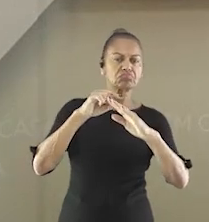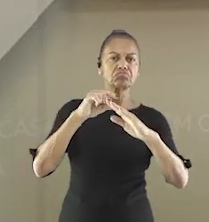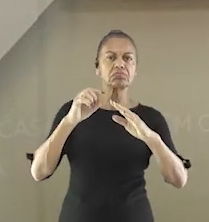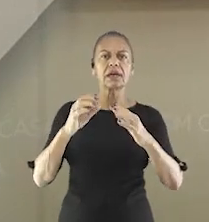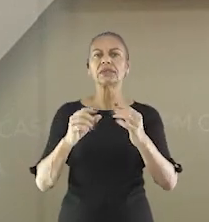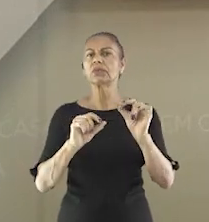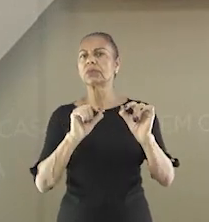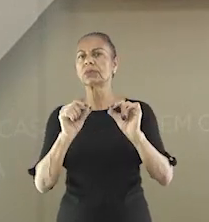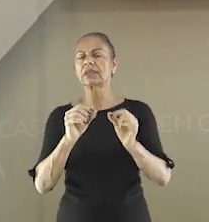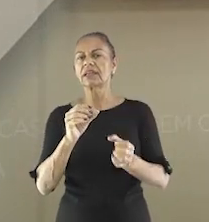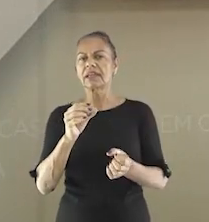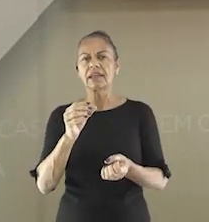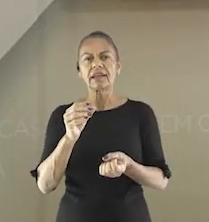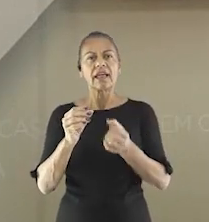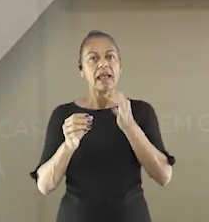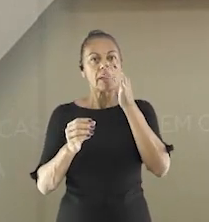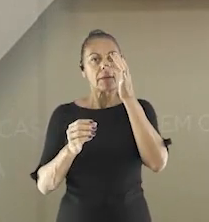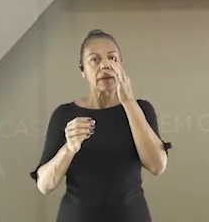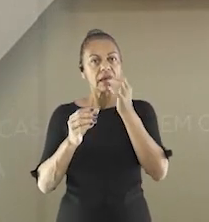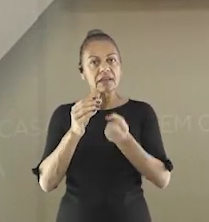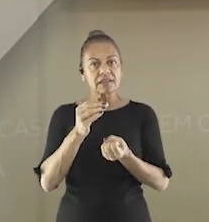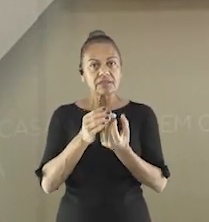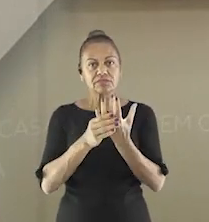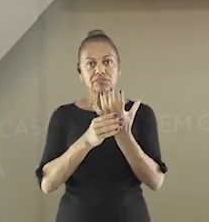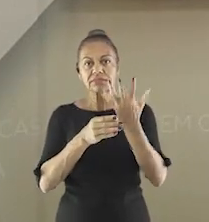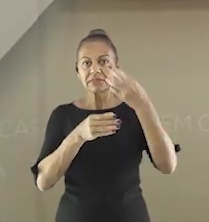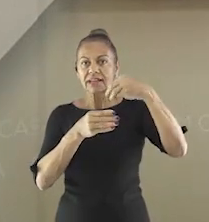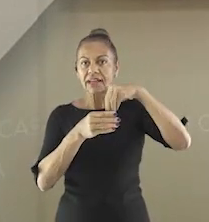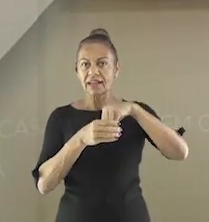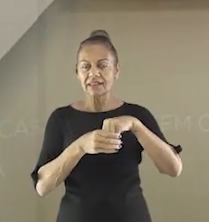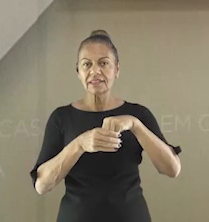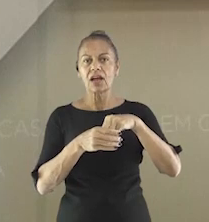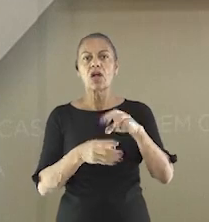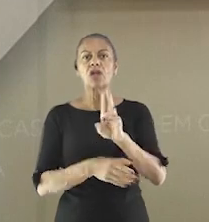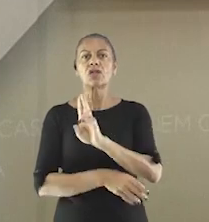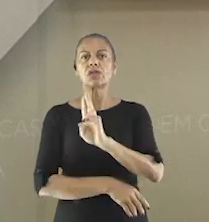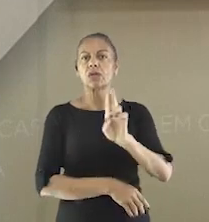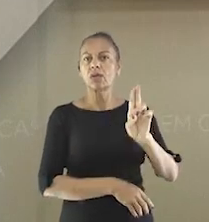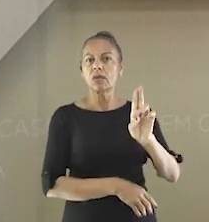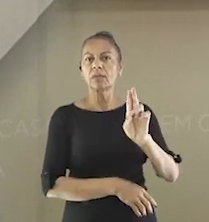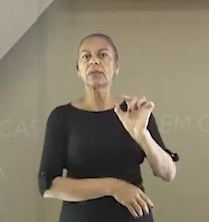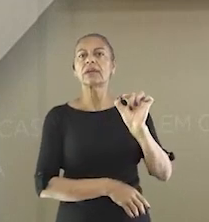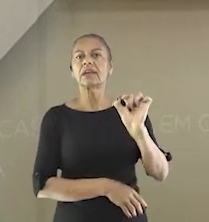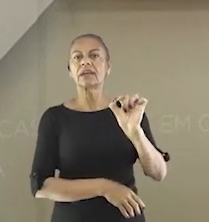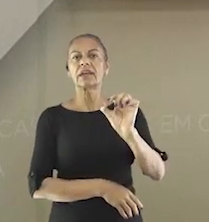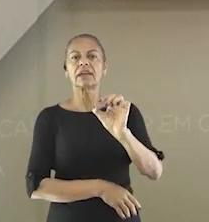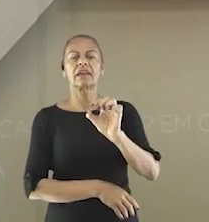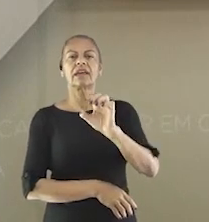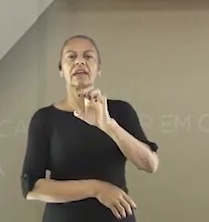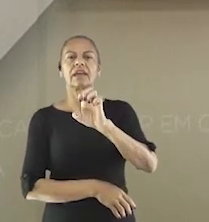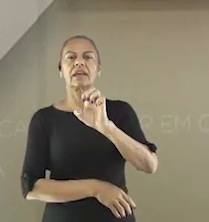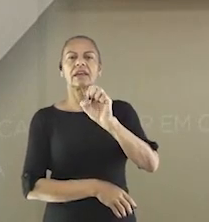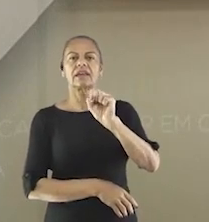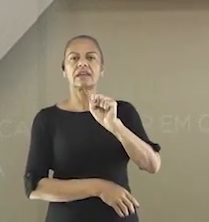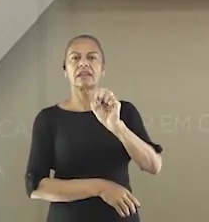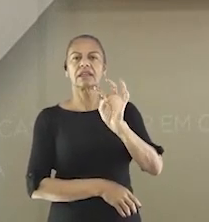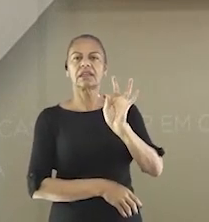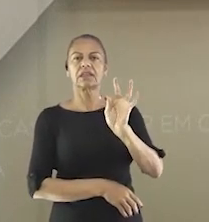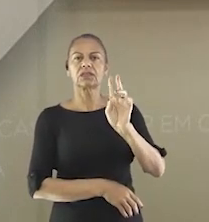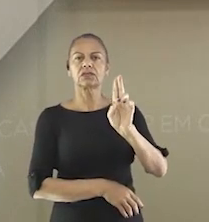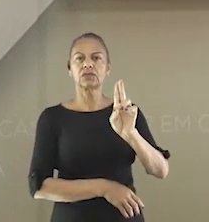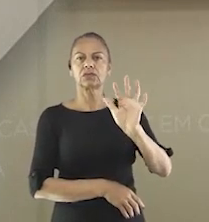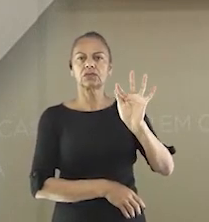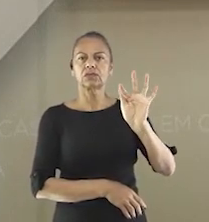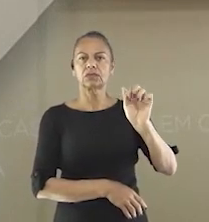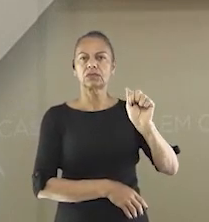como se chamam essas estruturas? São chamadas de estufas. Estufas como aquelas e como essa aqui, que é